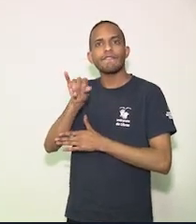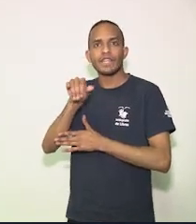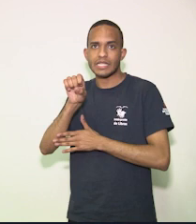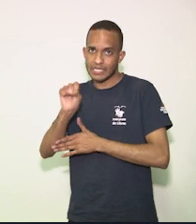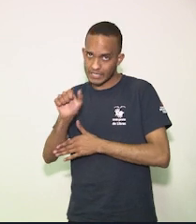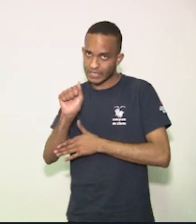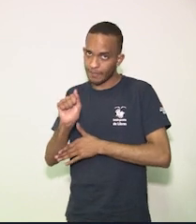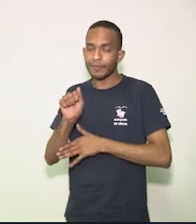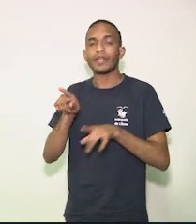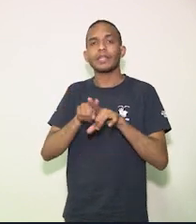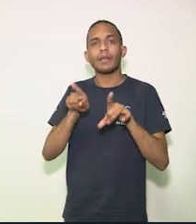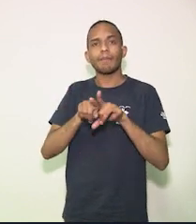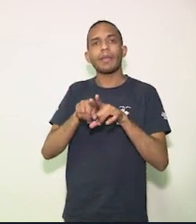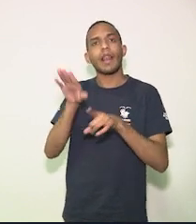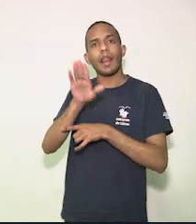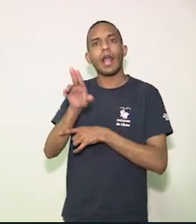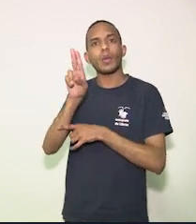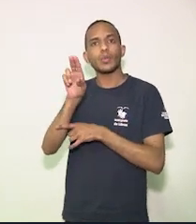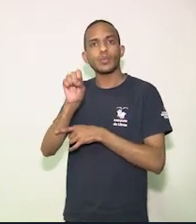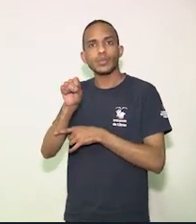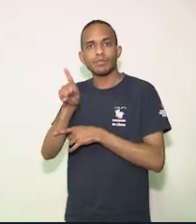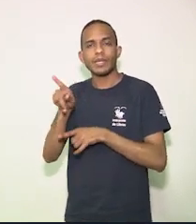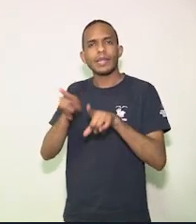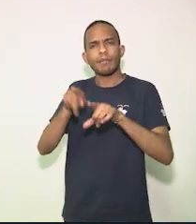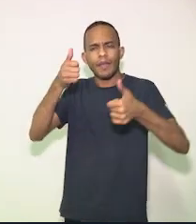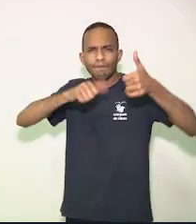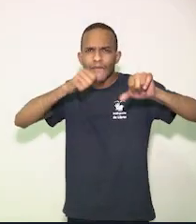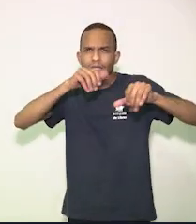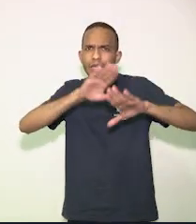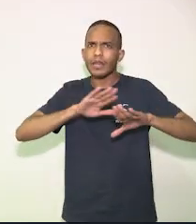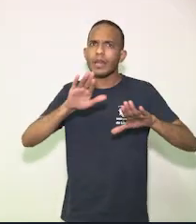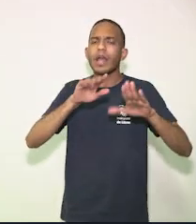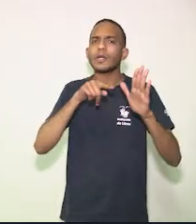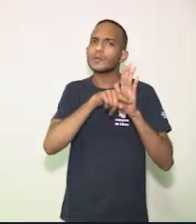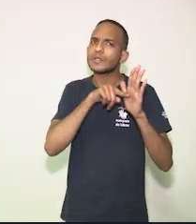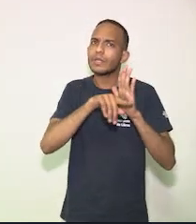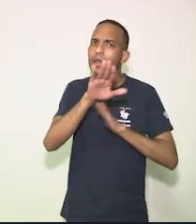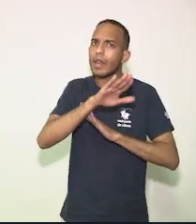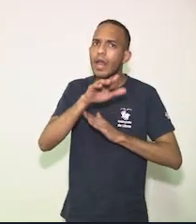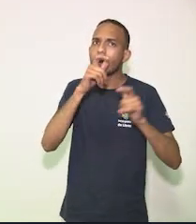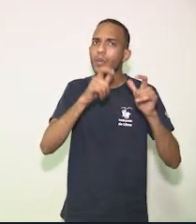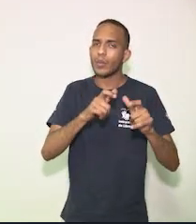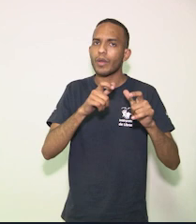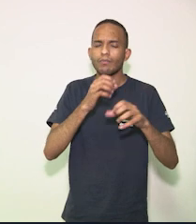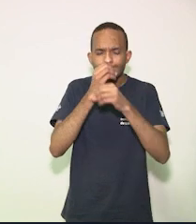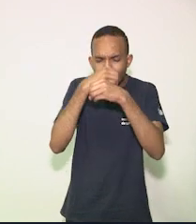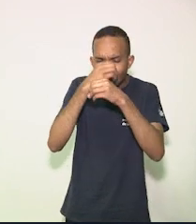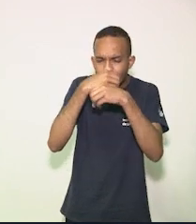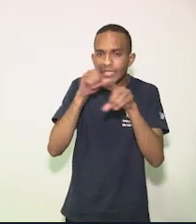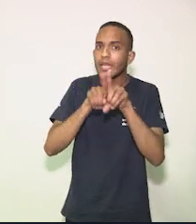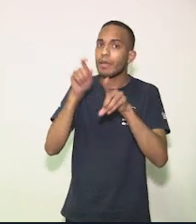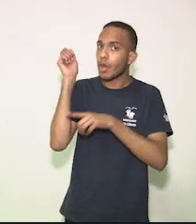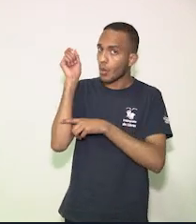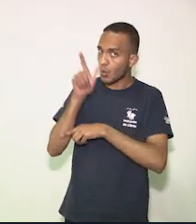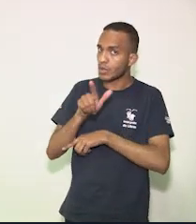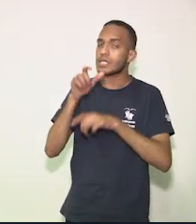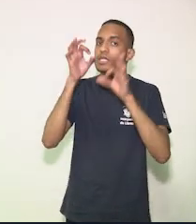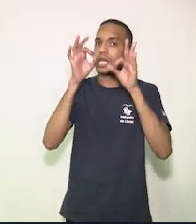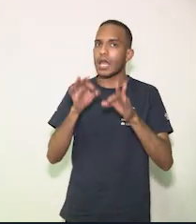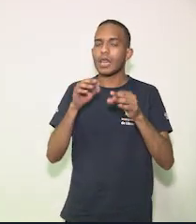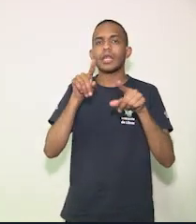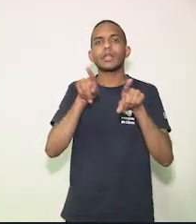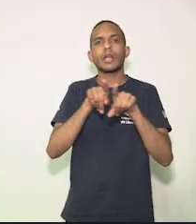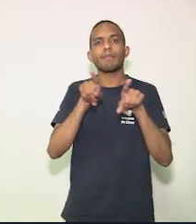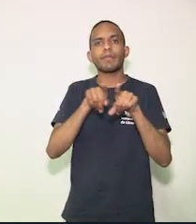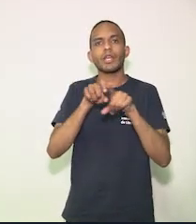97,87 pela USP. A análise, os exames são realizados em ambiente laboratorial com iluminação adequada,